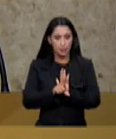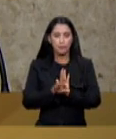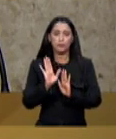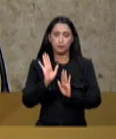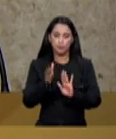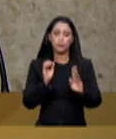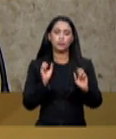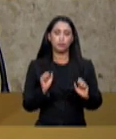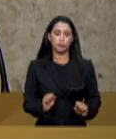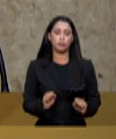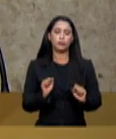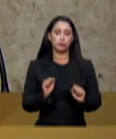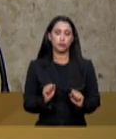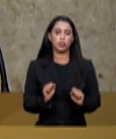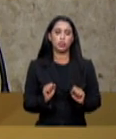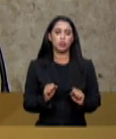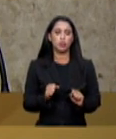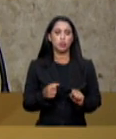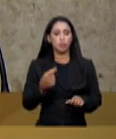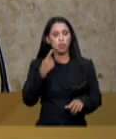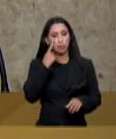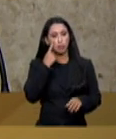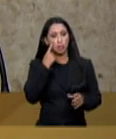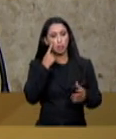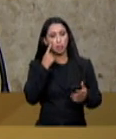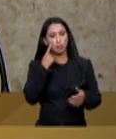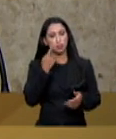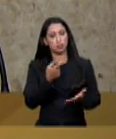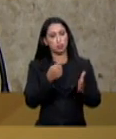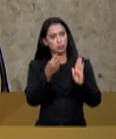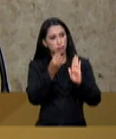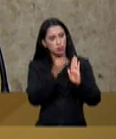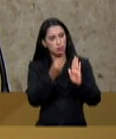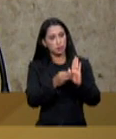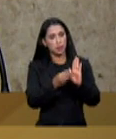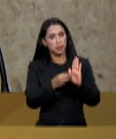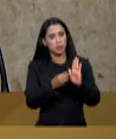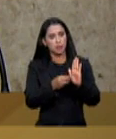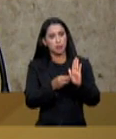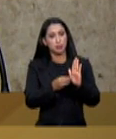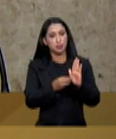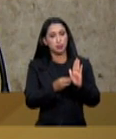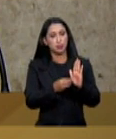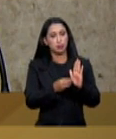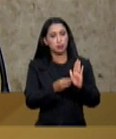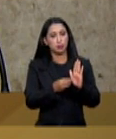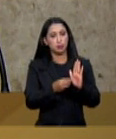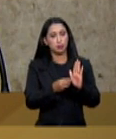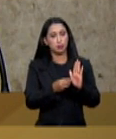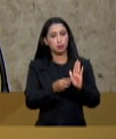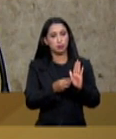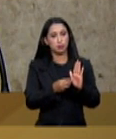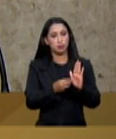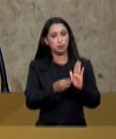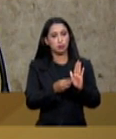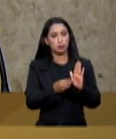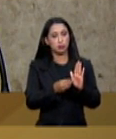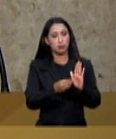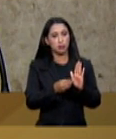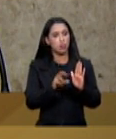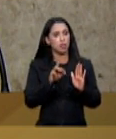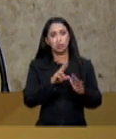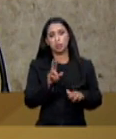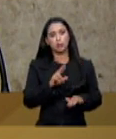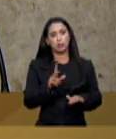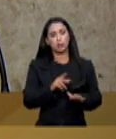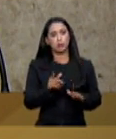já podem ir essas observações. Certificação... A instauração, não tem instauração de